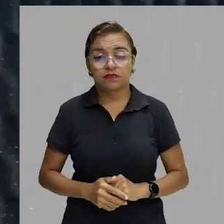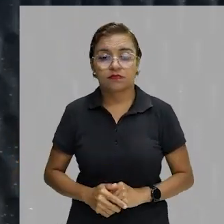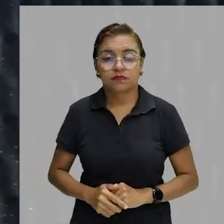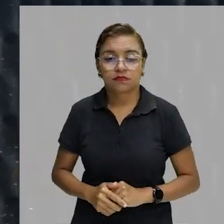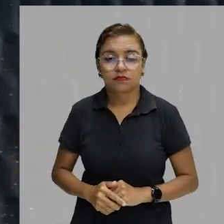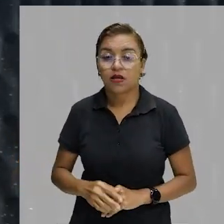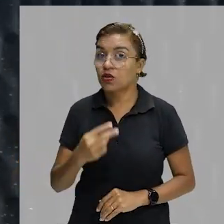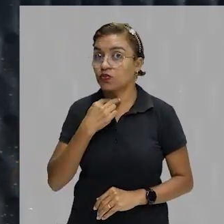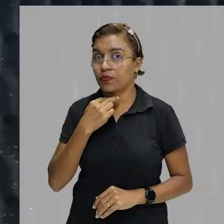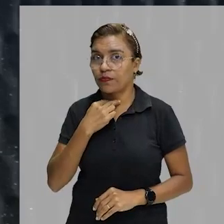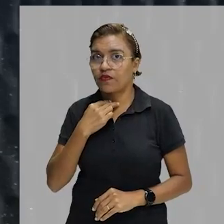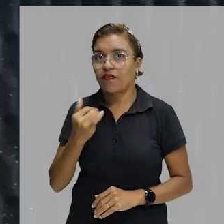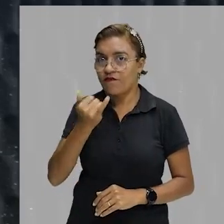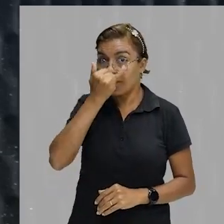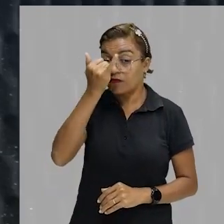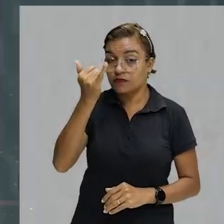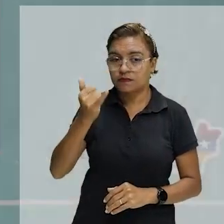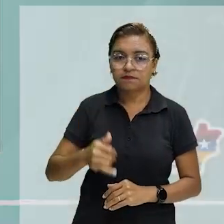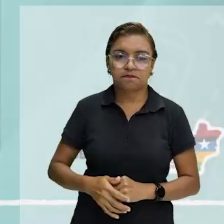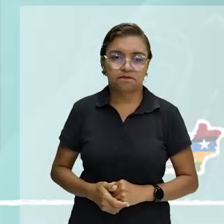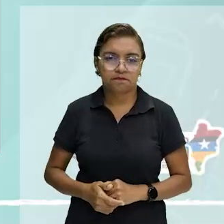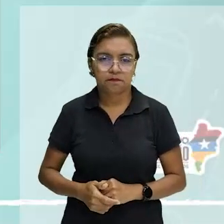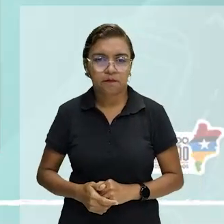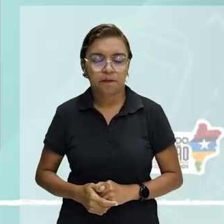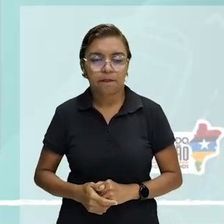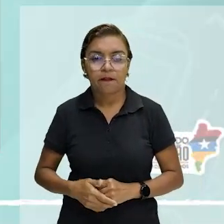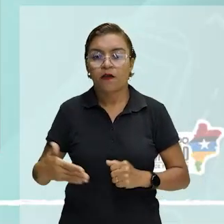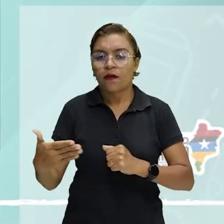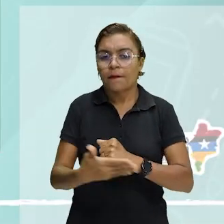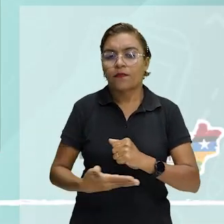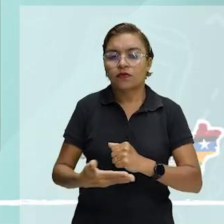Isso tudo aqui é falta. Os principais